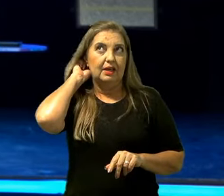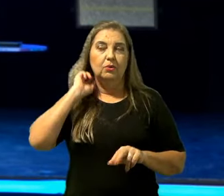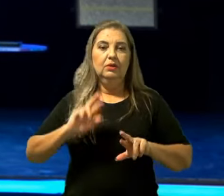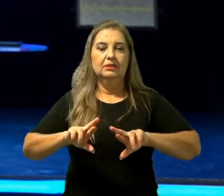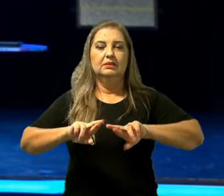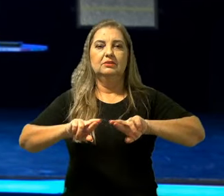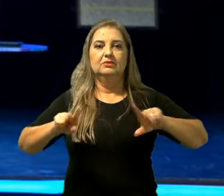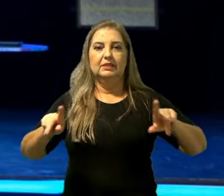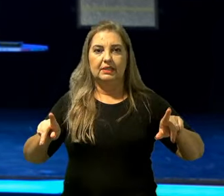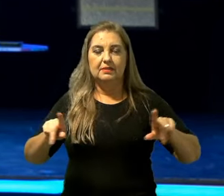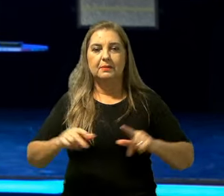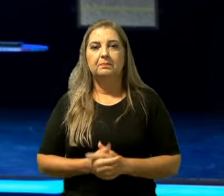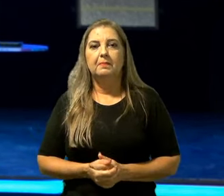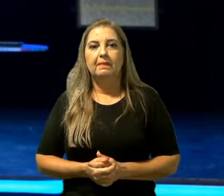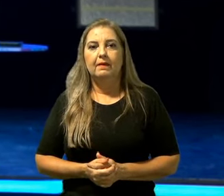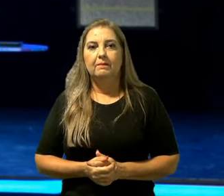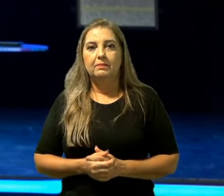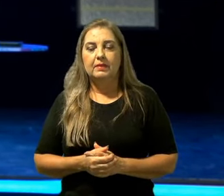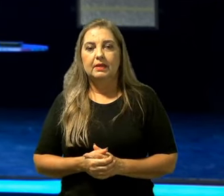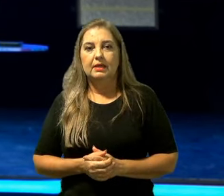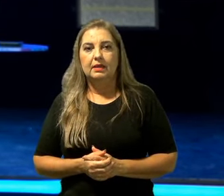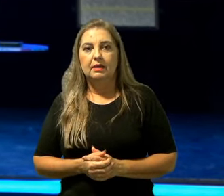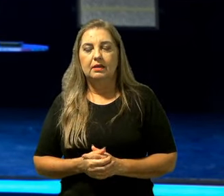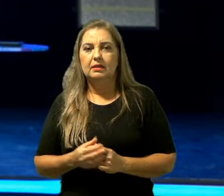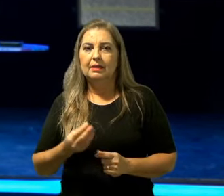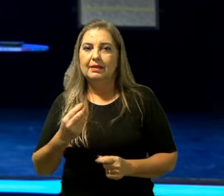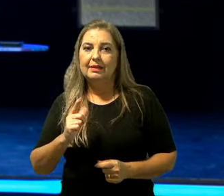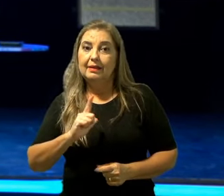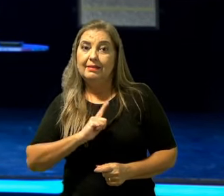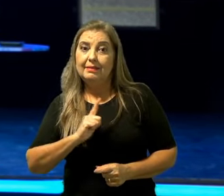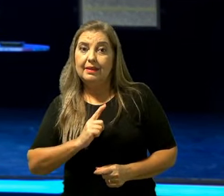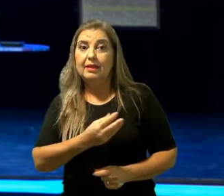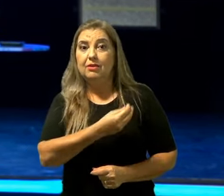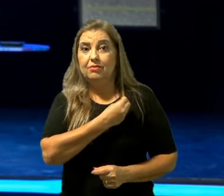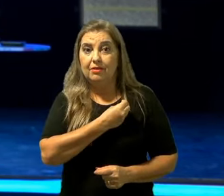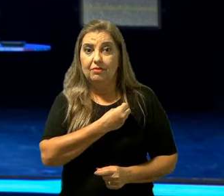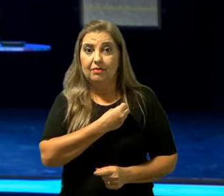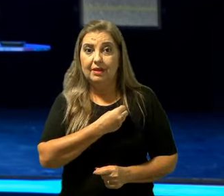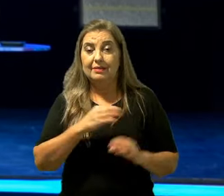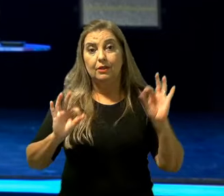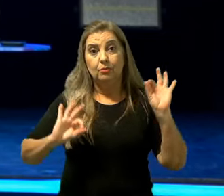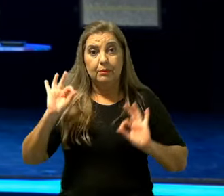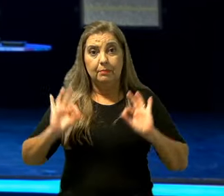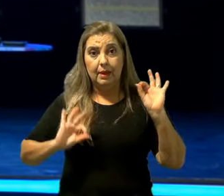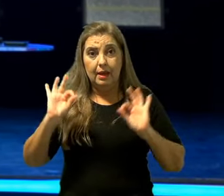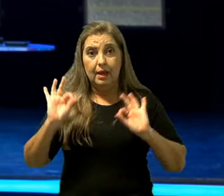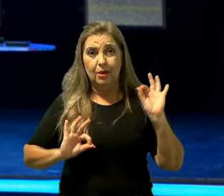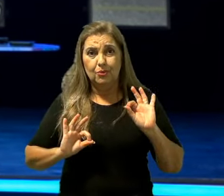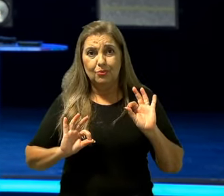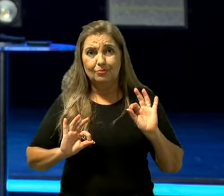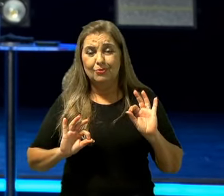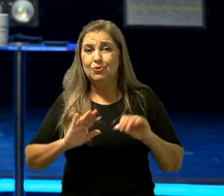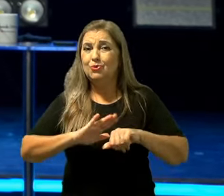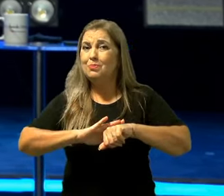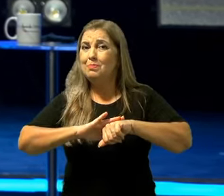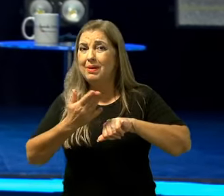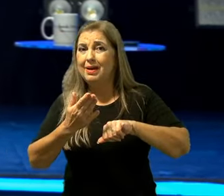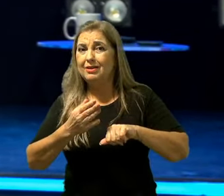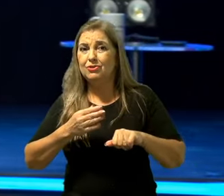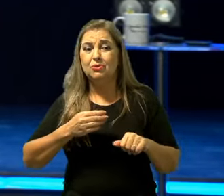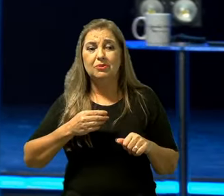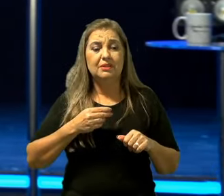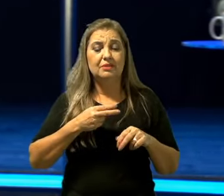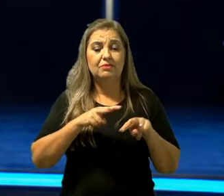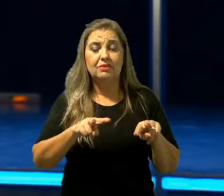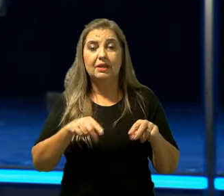A diferença entre ter e viver está no preparo. Então, muito mais do que chegar, porque a